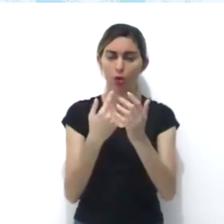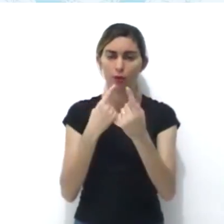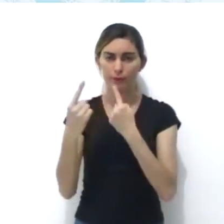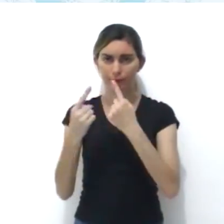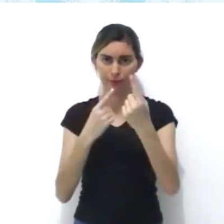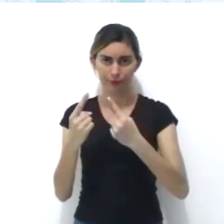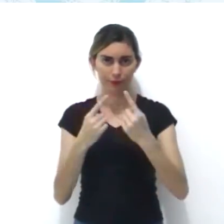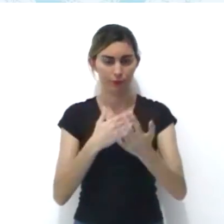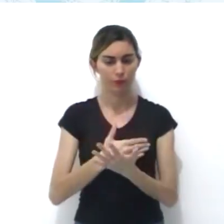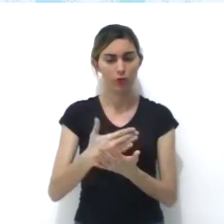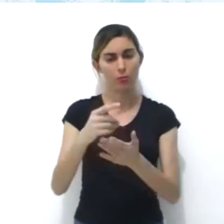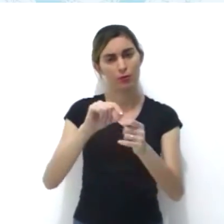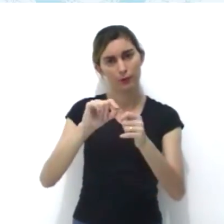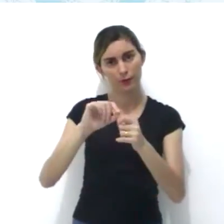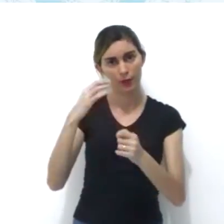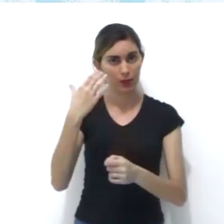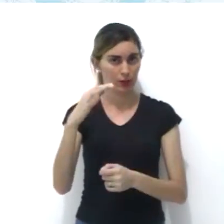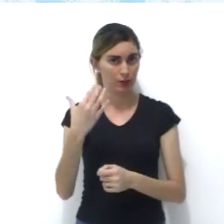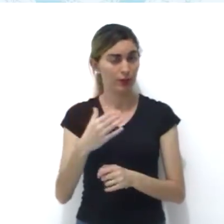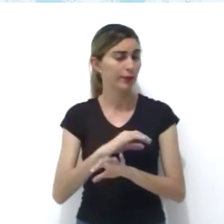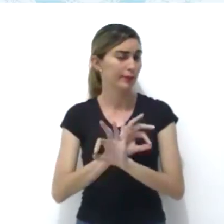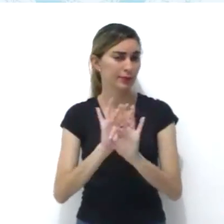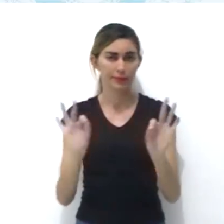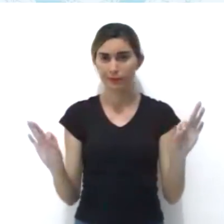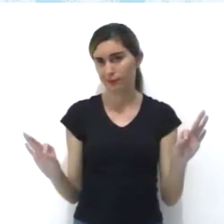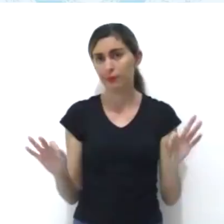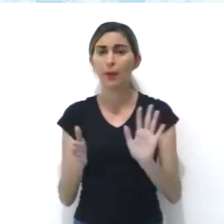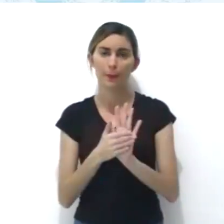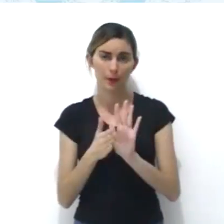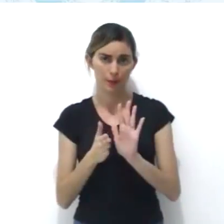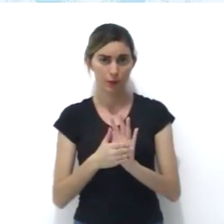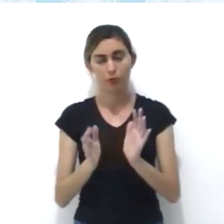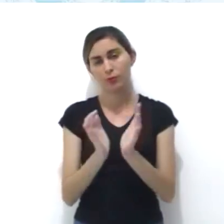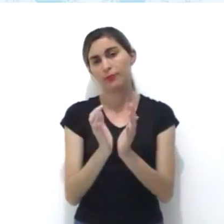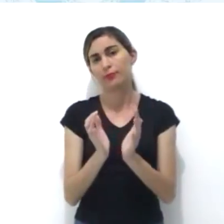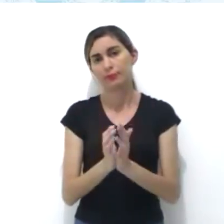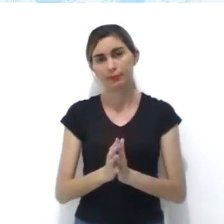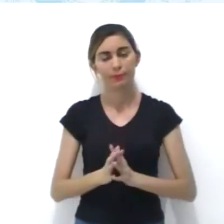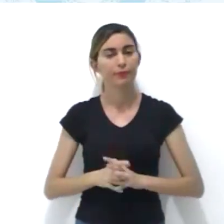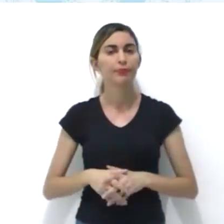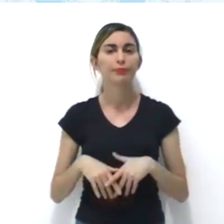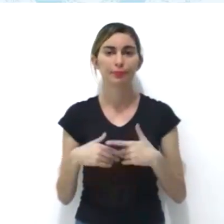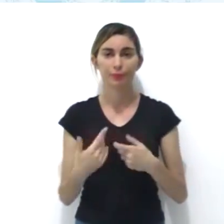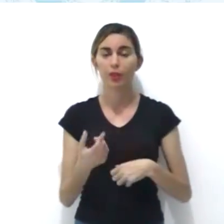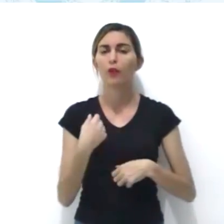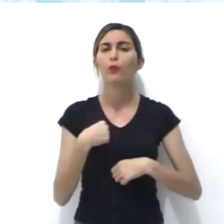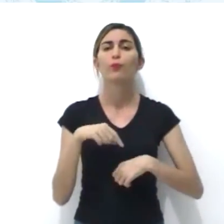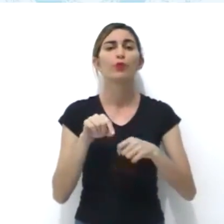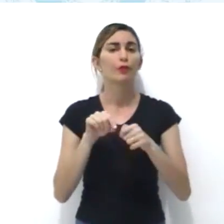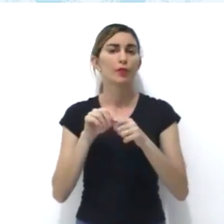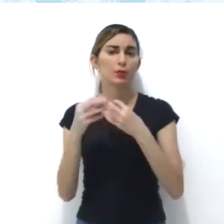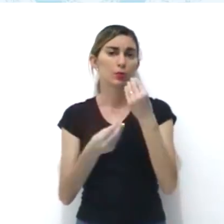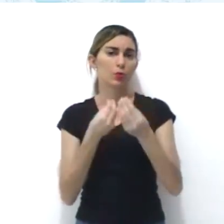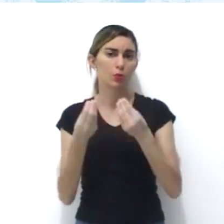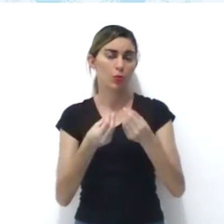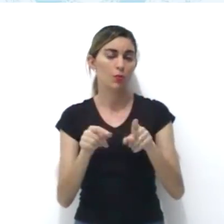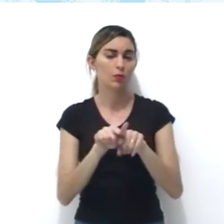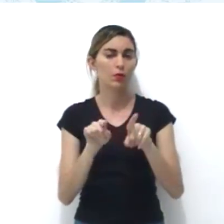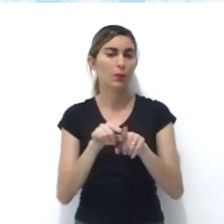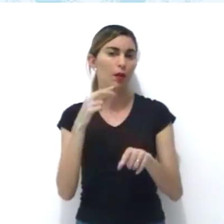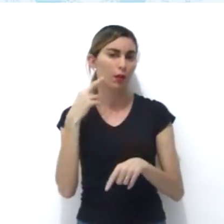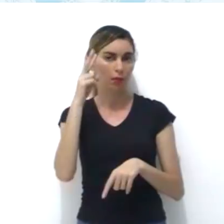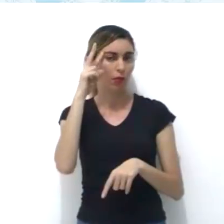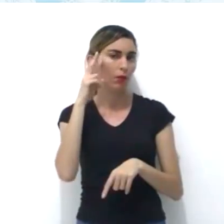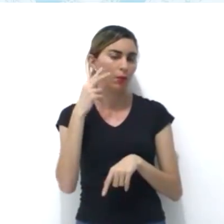escolar para discutir e começar a fazer ciências, essa é a proposta do clube. O que é que eu vou fazer? Como é que ele vai